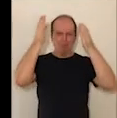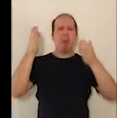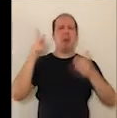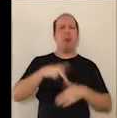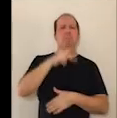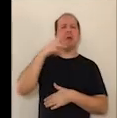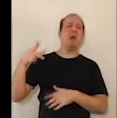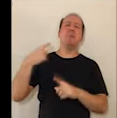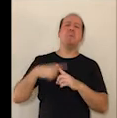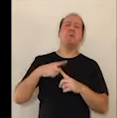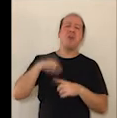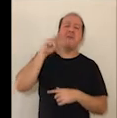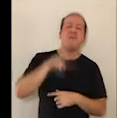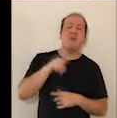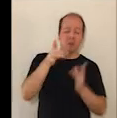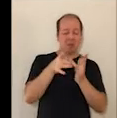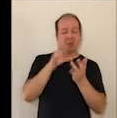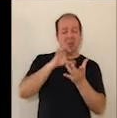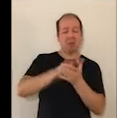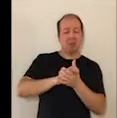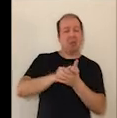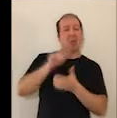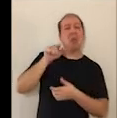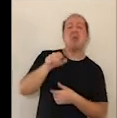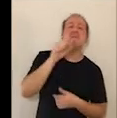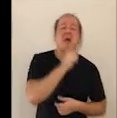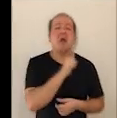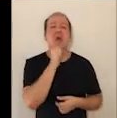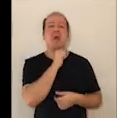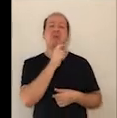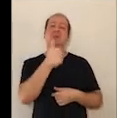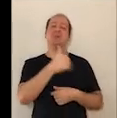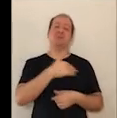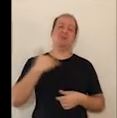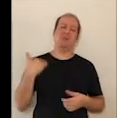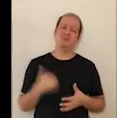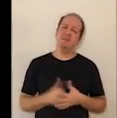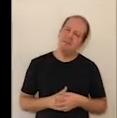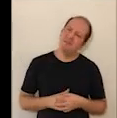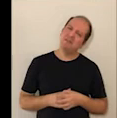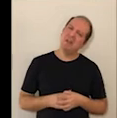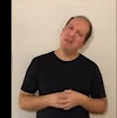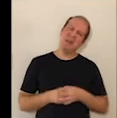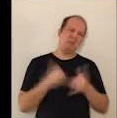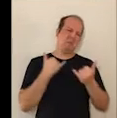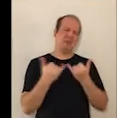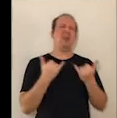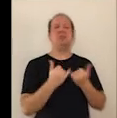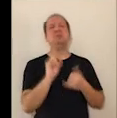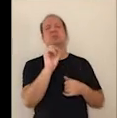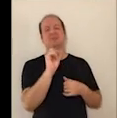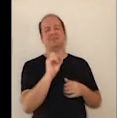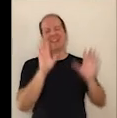que te deu na Veneta para trocar alianças com um casmurro dessa espécie? A mim parece tão